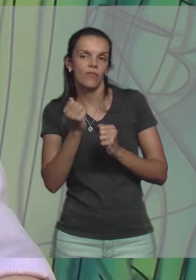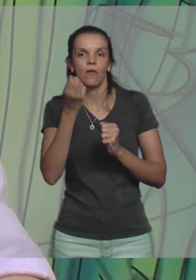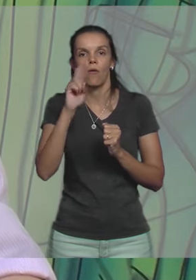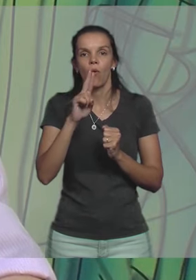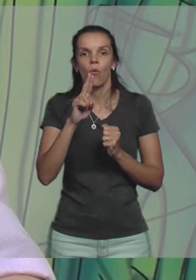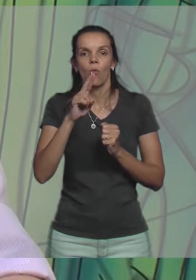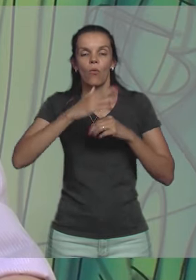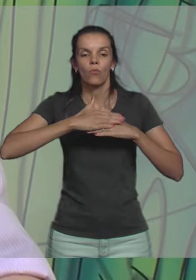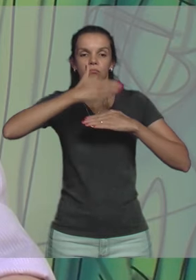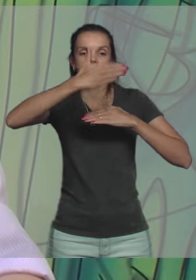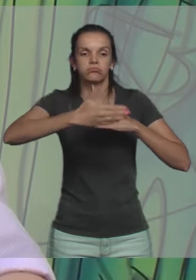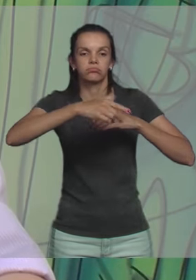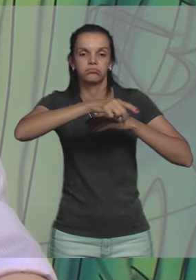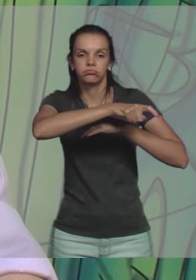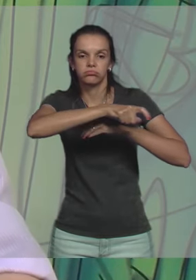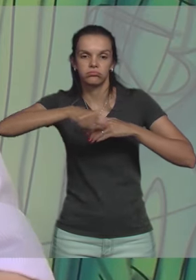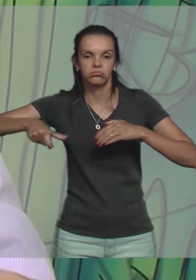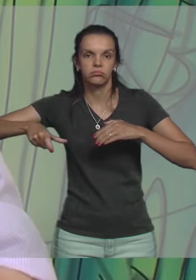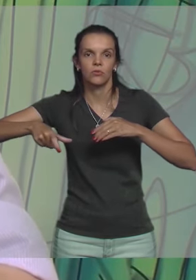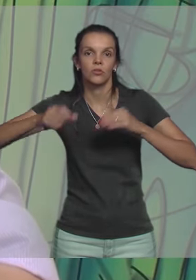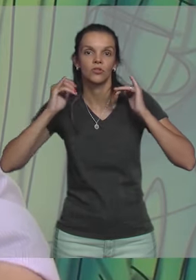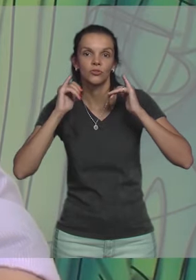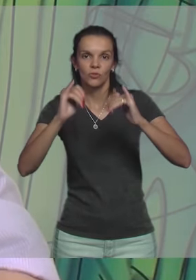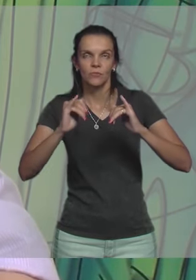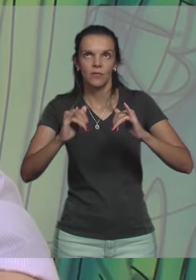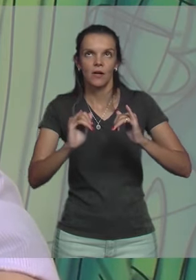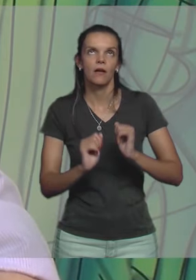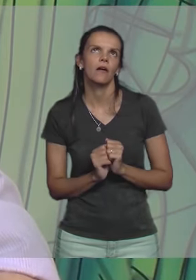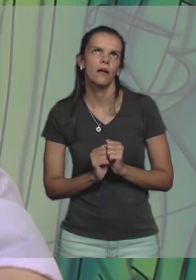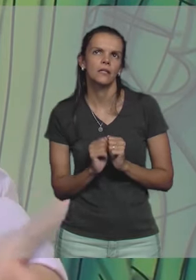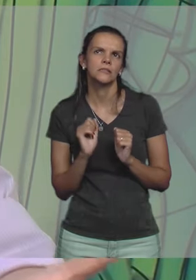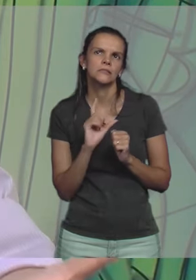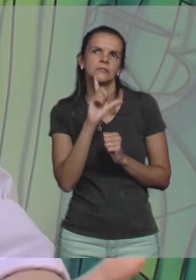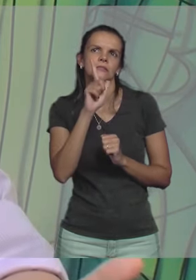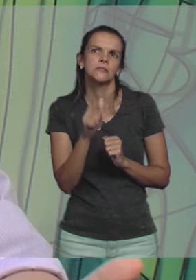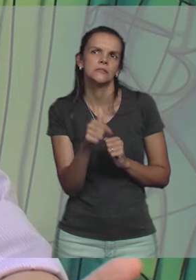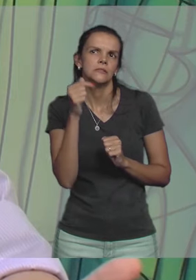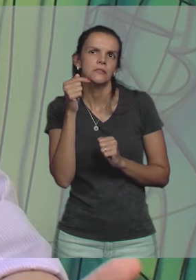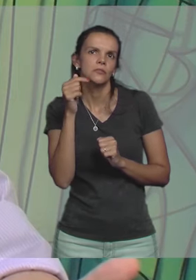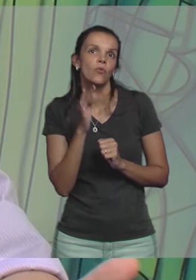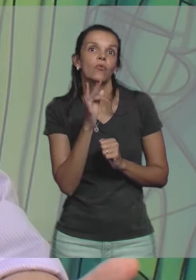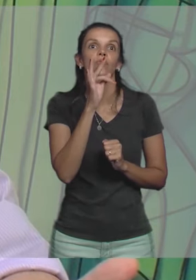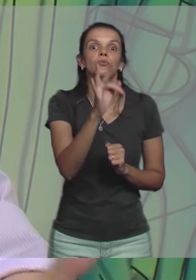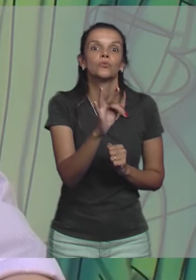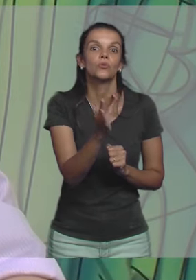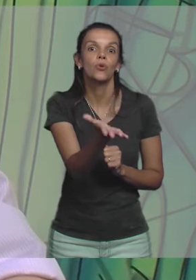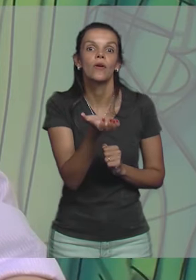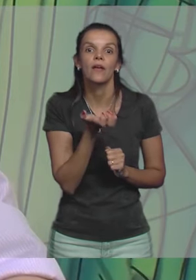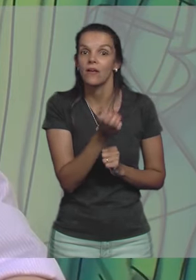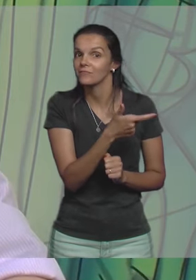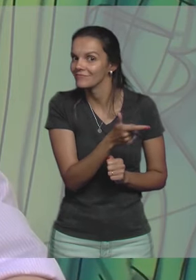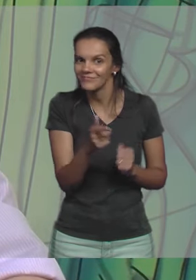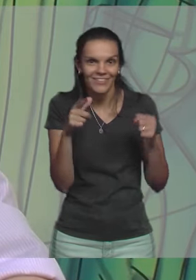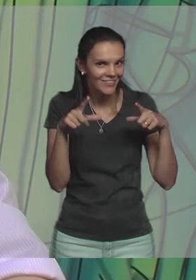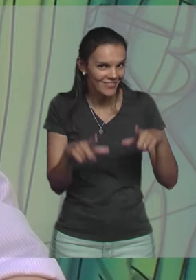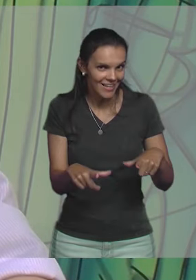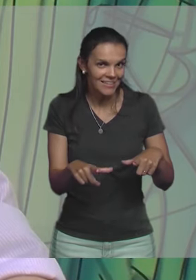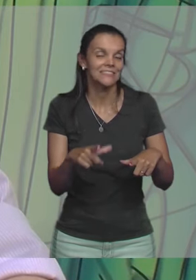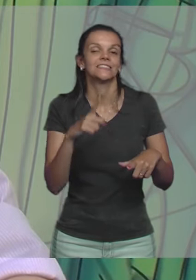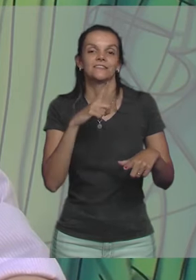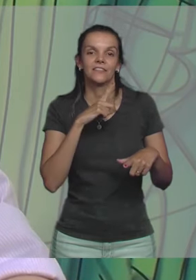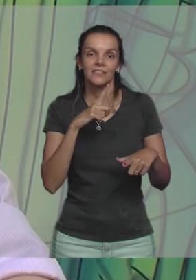ônibus, mais adiante, no futuro, quando se quer fazer isso, não se tem esse espaço físico. E aí surge sempre o